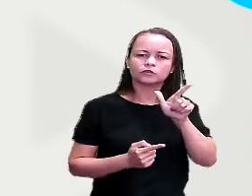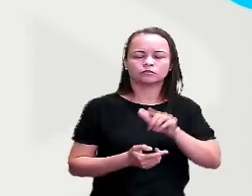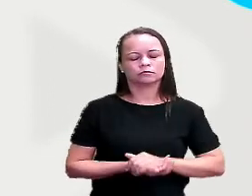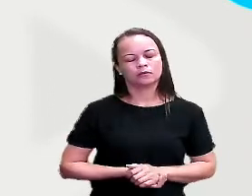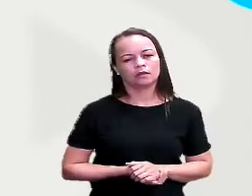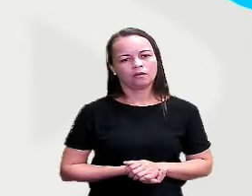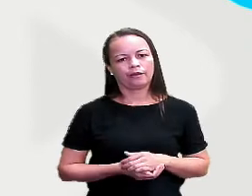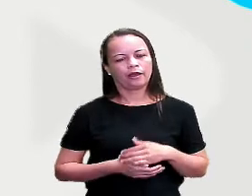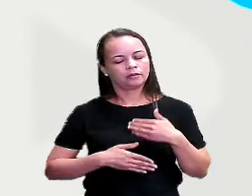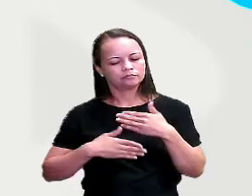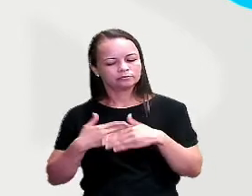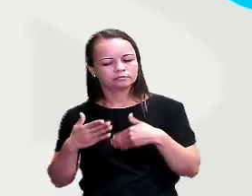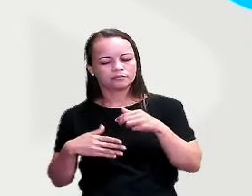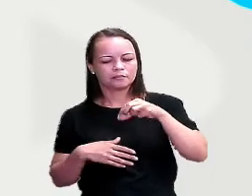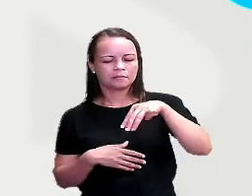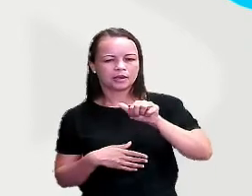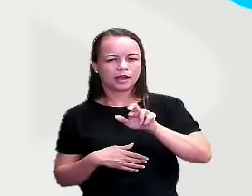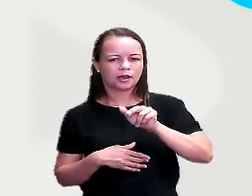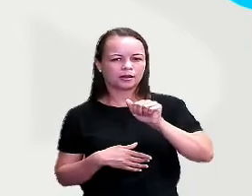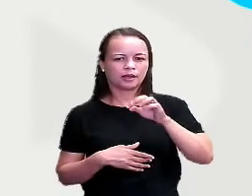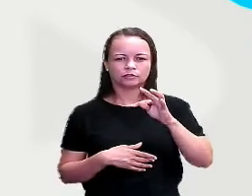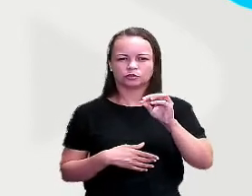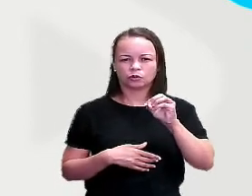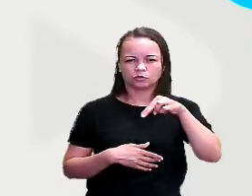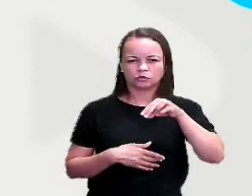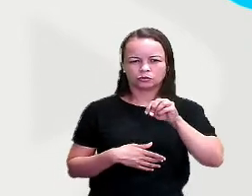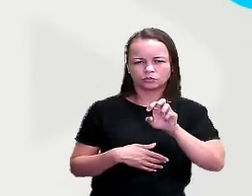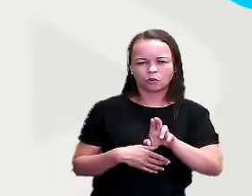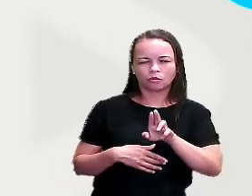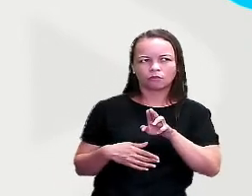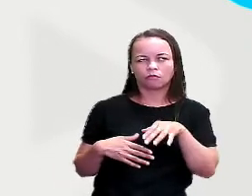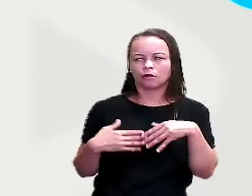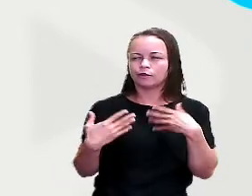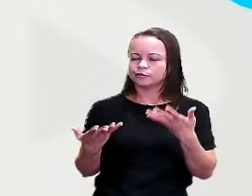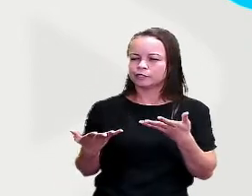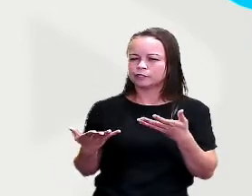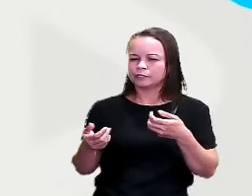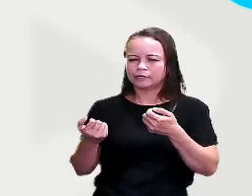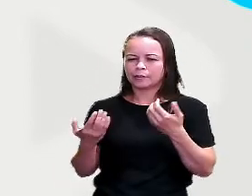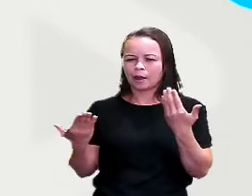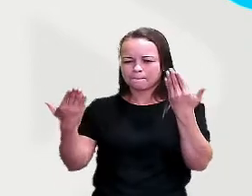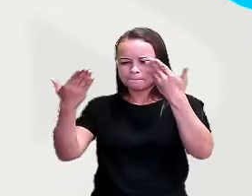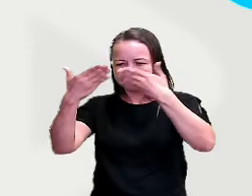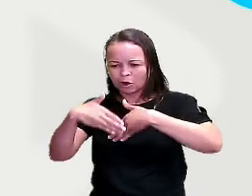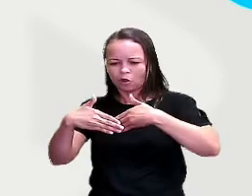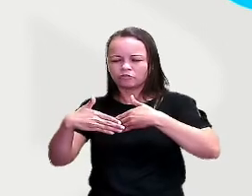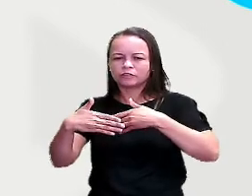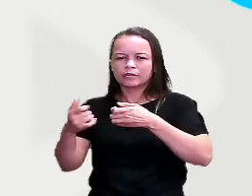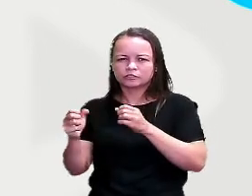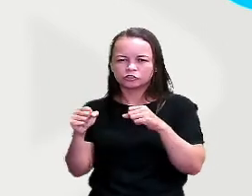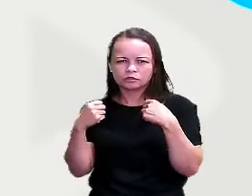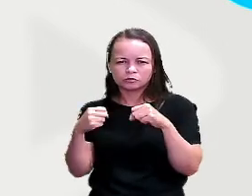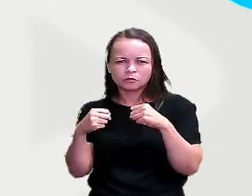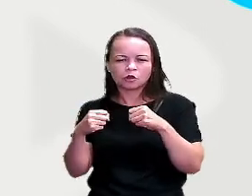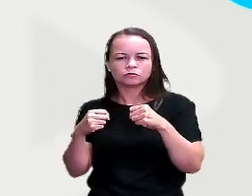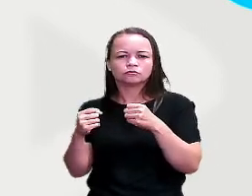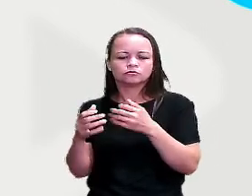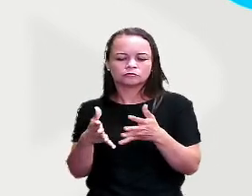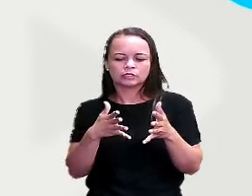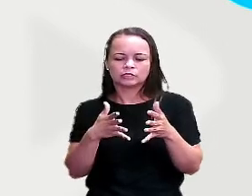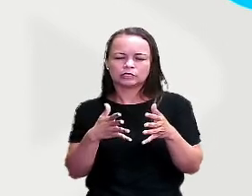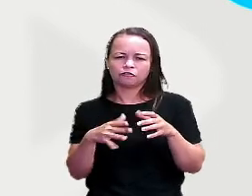maratonou. Sou do tempo em que maratona significava prova de resistência e esforço físico. E não ficar